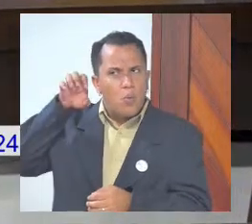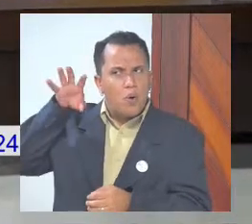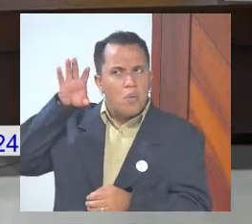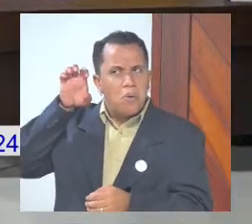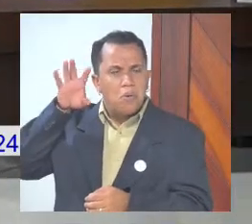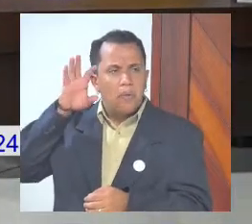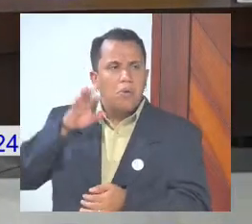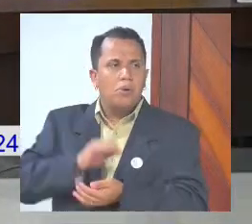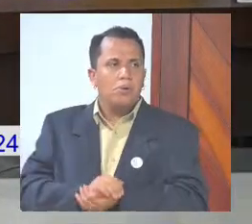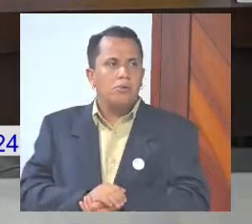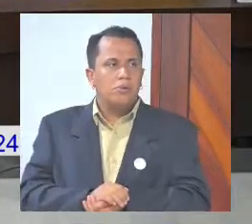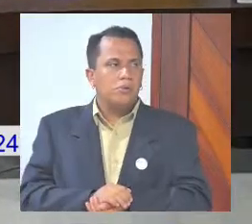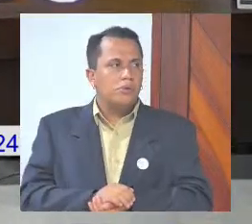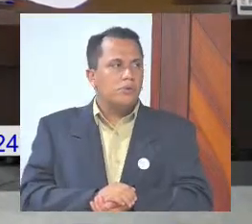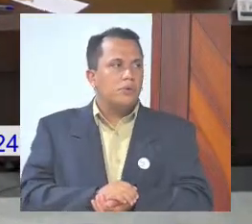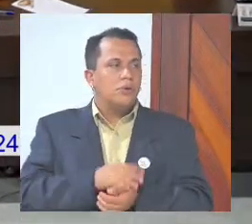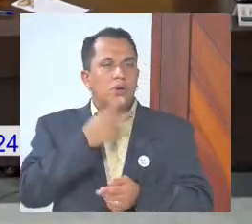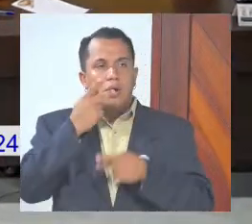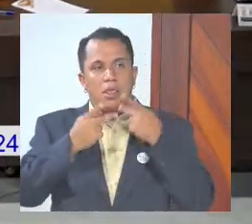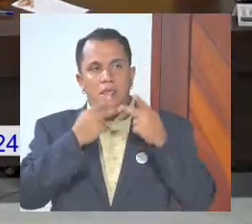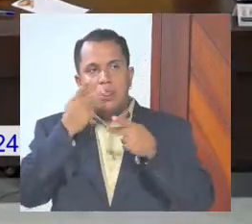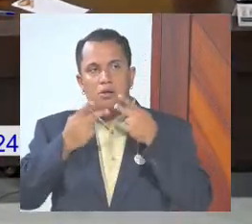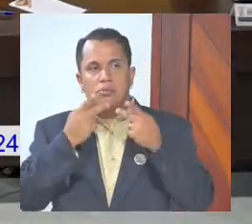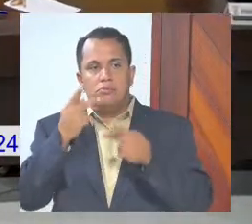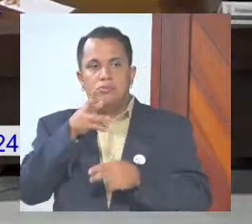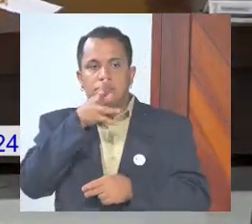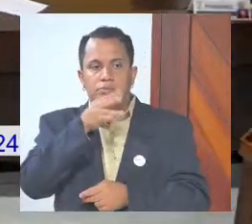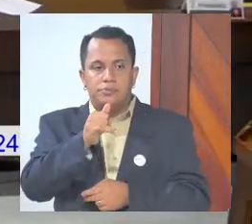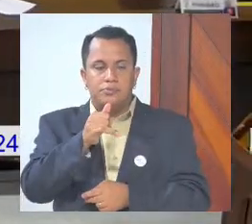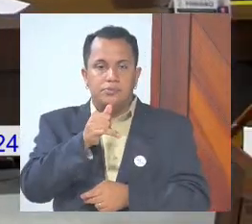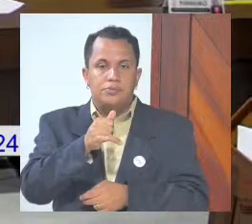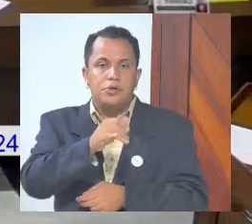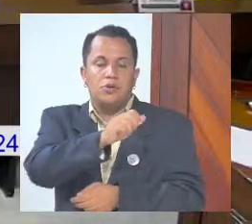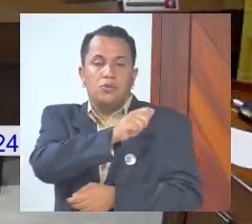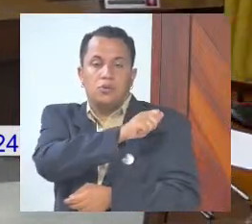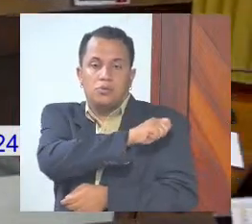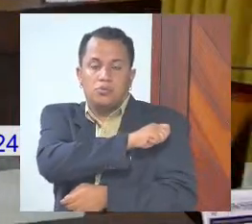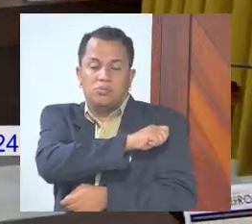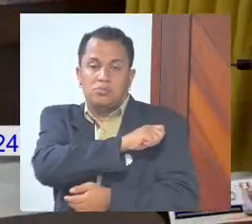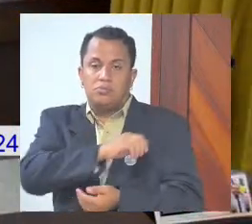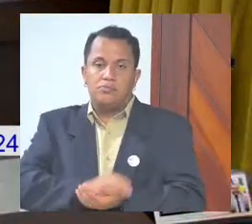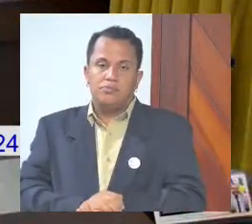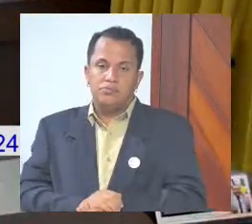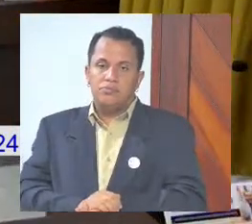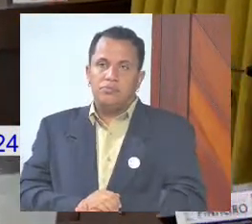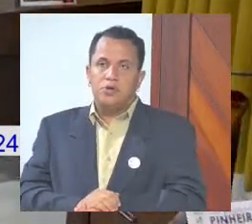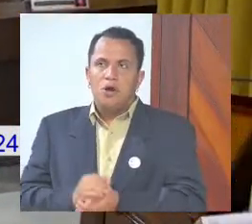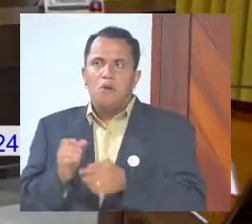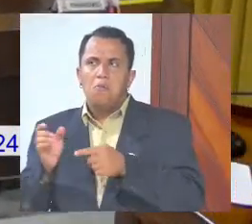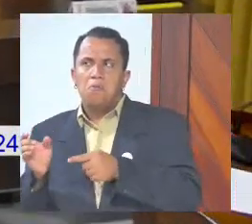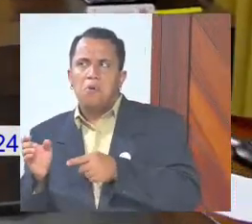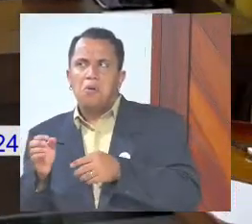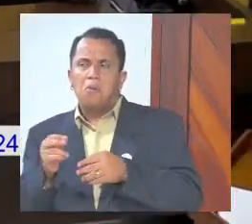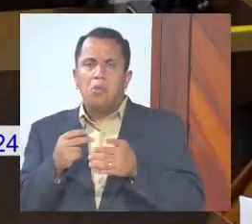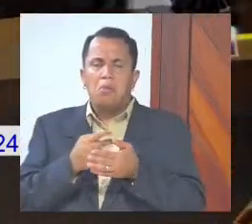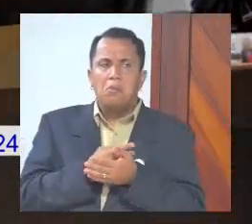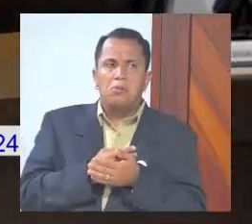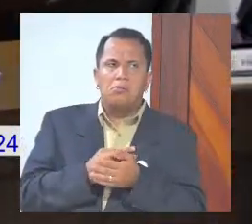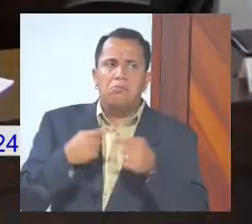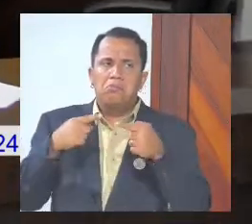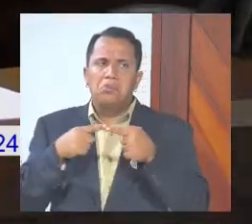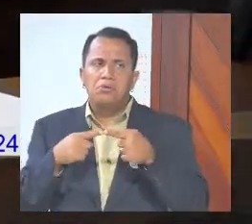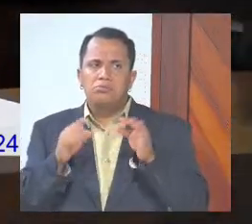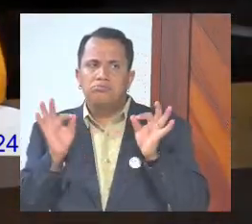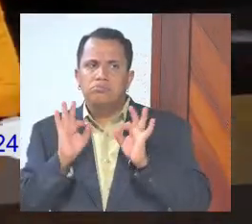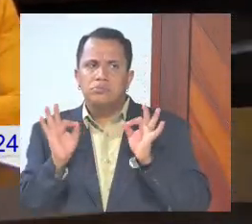atentamente o discurso do pai do aluno e tiveram um ou outro ponto que eu até não